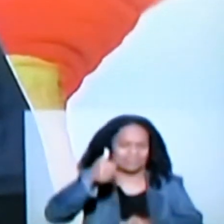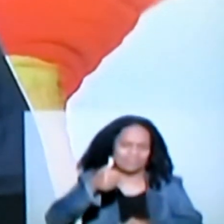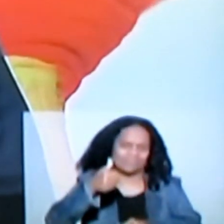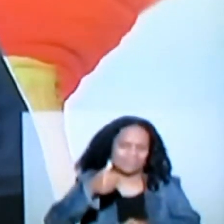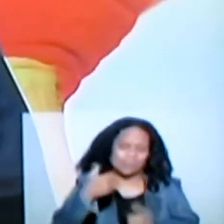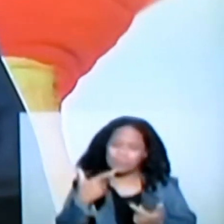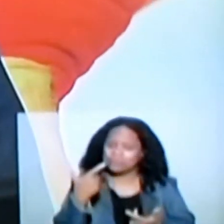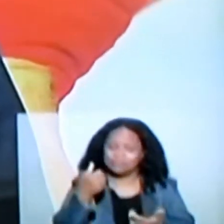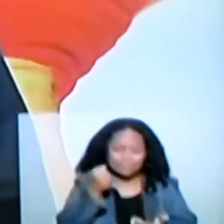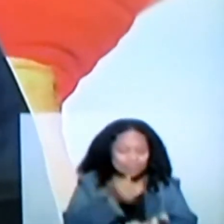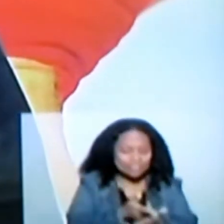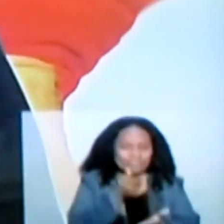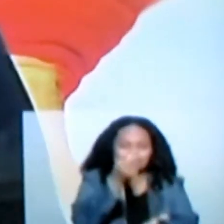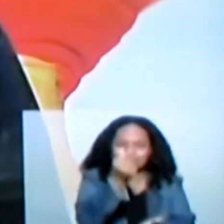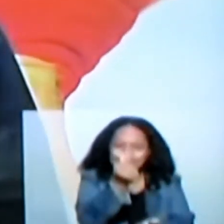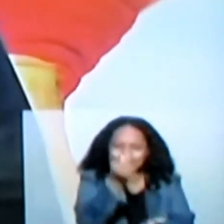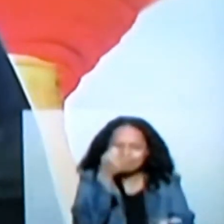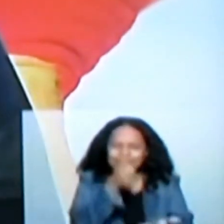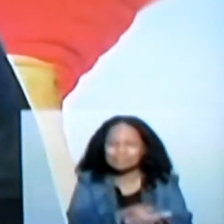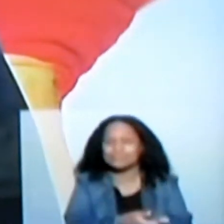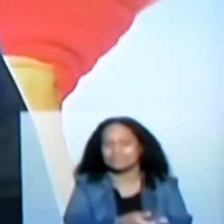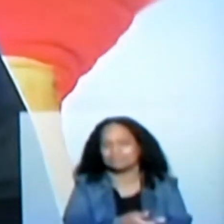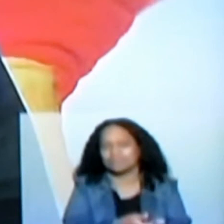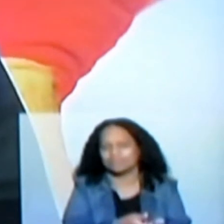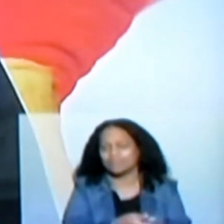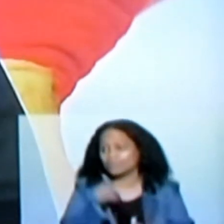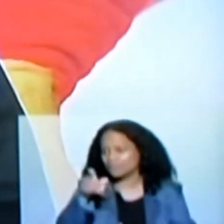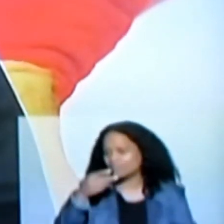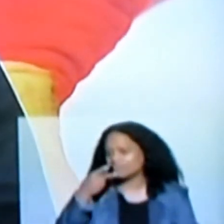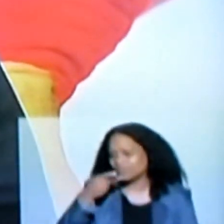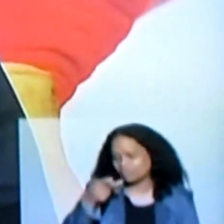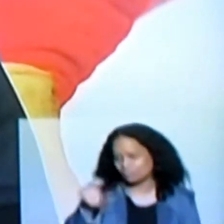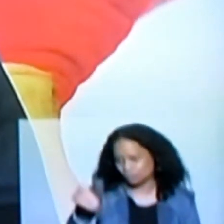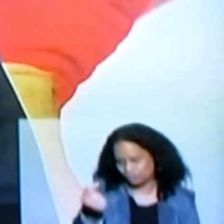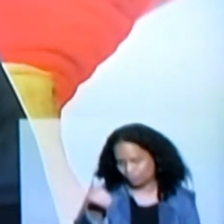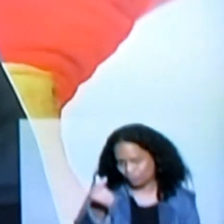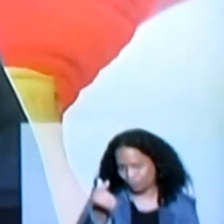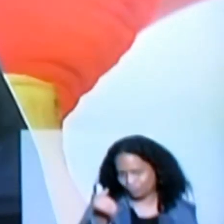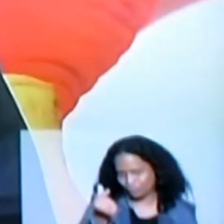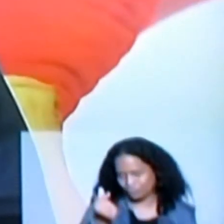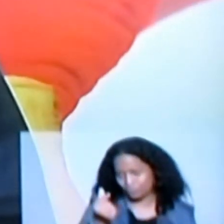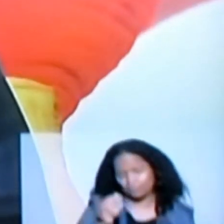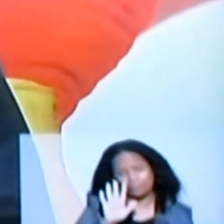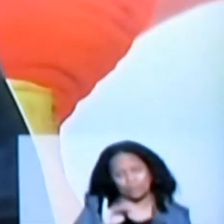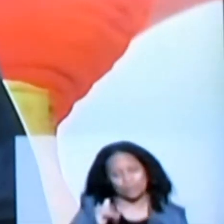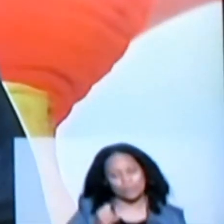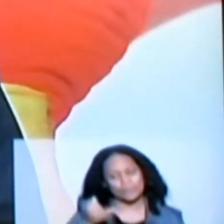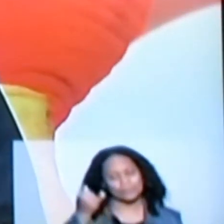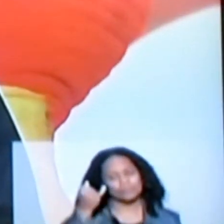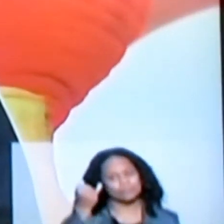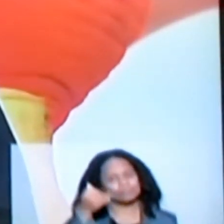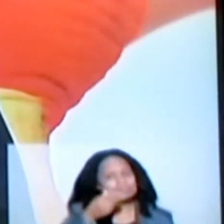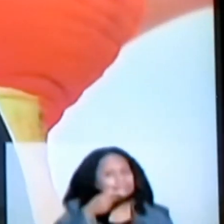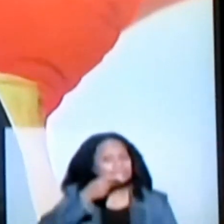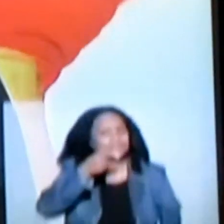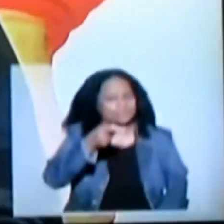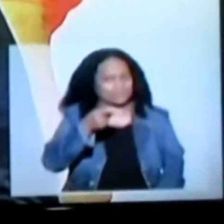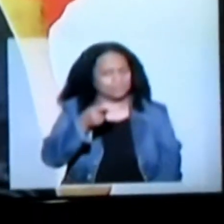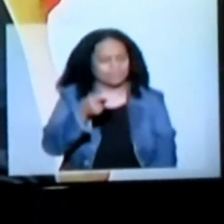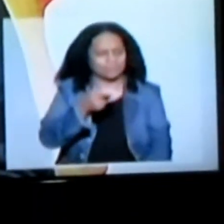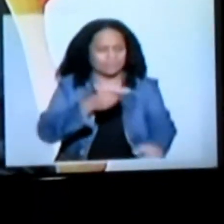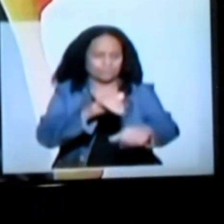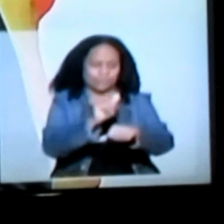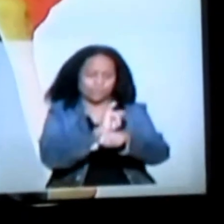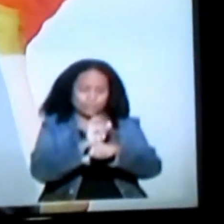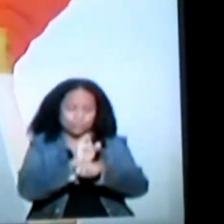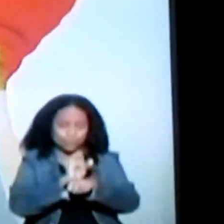coisa melhor, assim, sabe? Não tem dinheiro que pague. Sim, né? Com certeza. Você falou da questão do dinheiro, Daniela, e eu acho que é muito importante frisar, essa